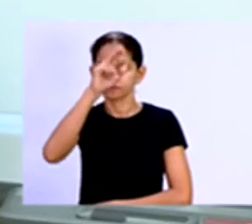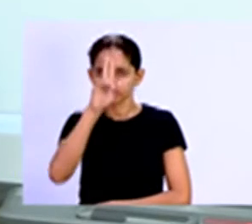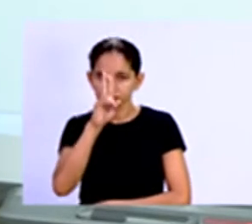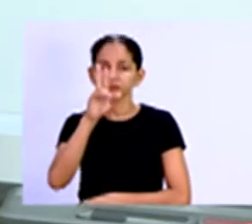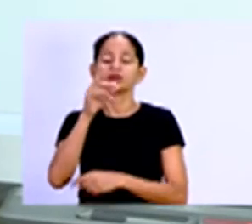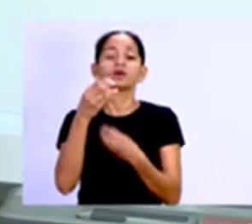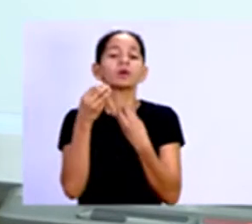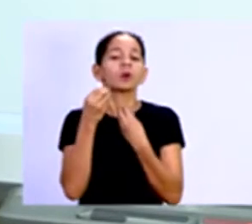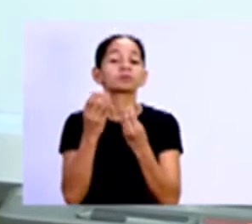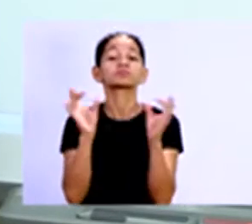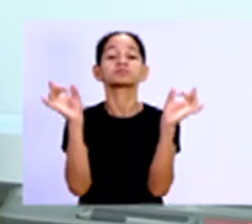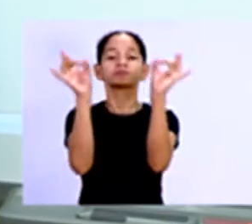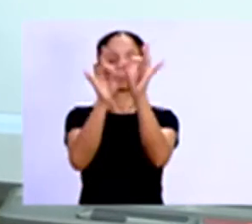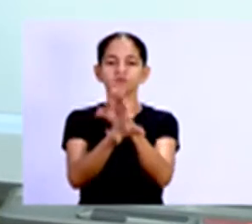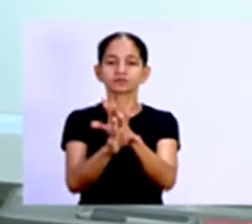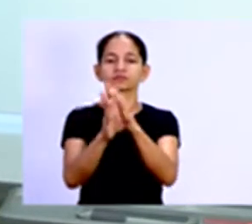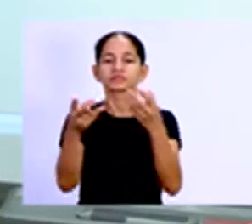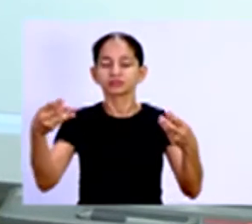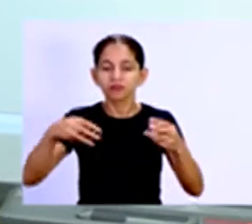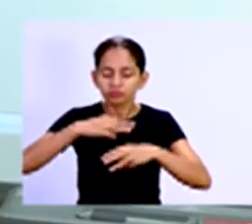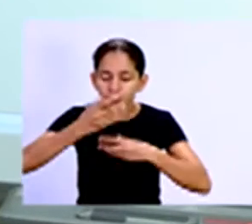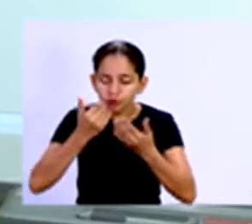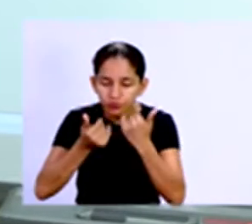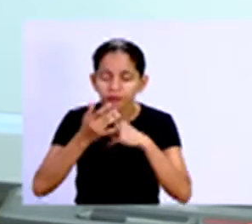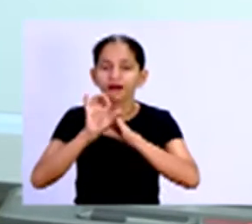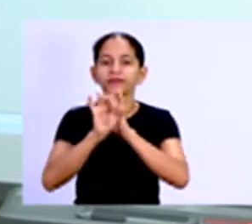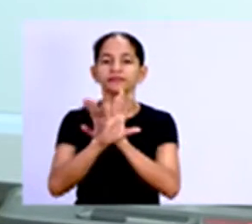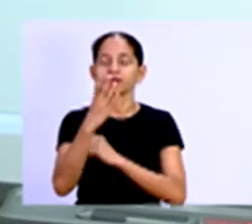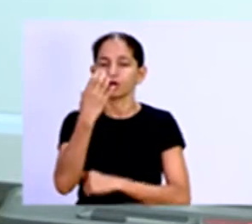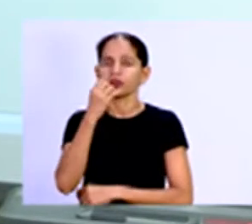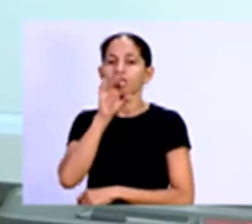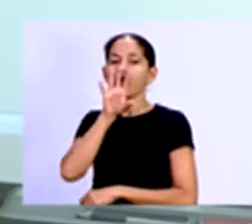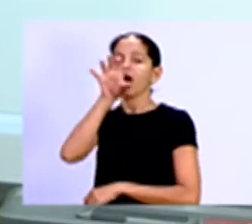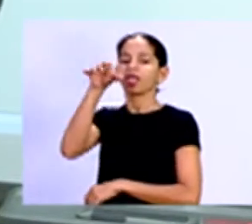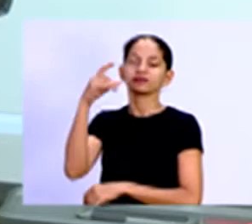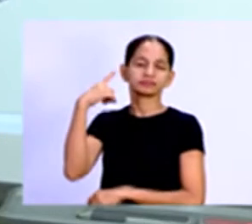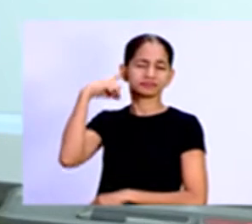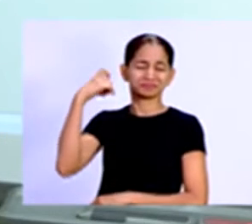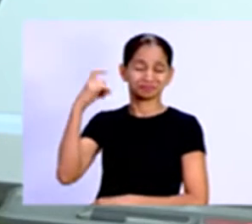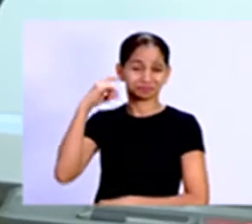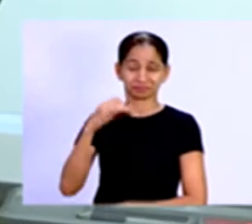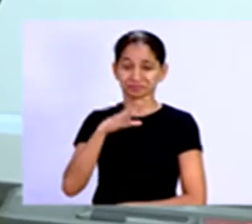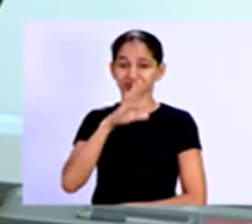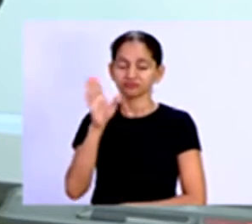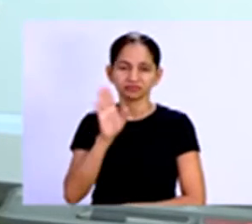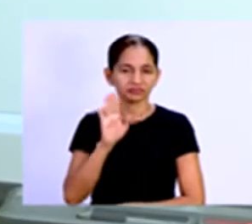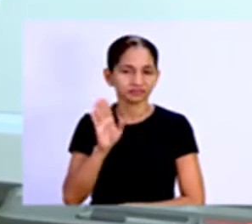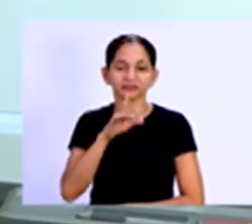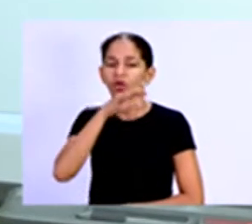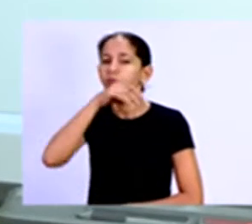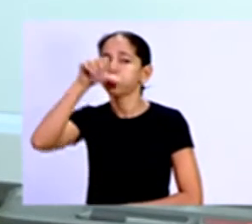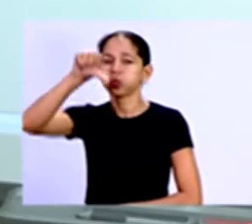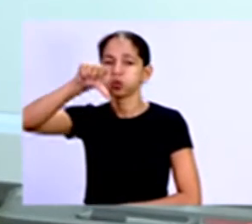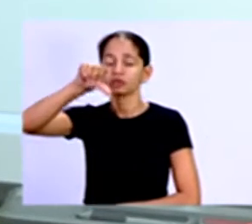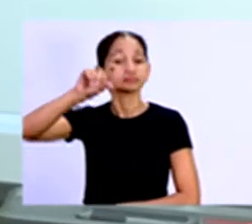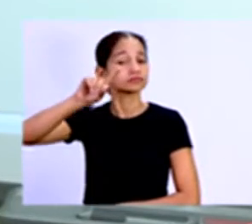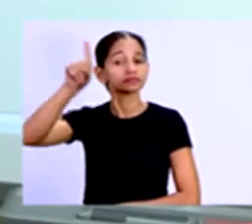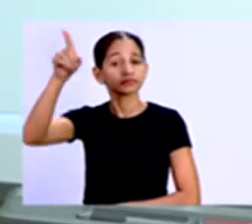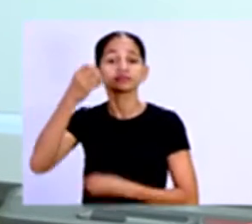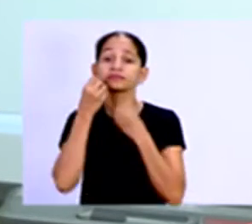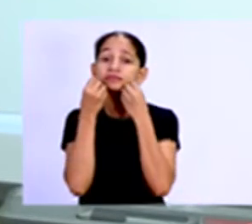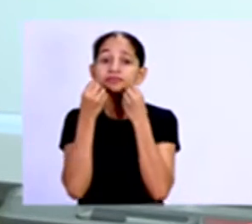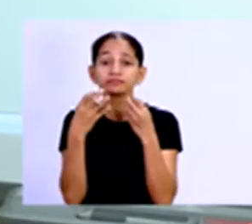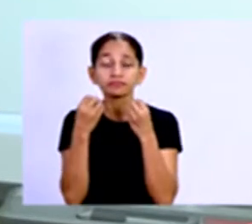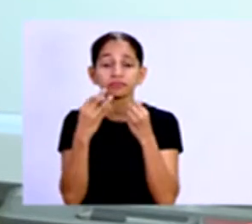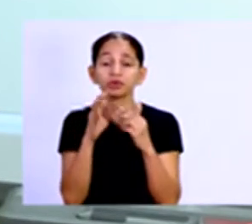soltasse aquele arroto poderosíssimo, aí que era a falta de educação. Né? Porque eu arrotar quer dizer que eu adorei a comida, que eu posso ser convidado